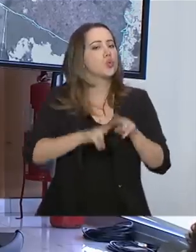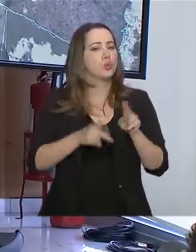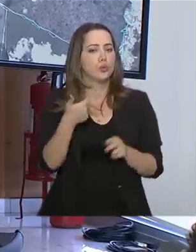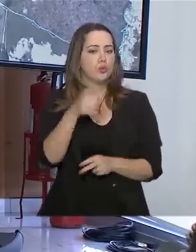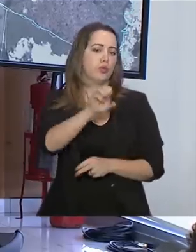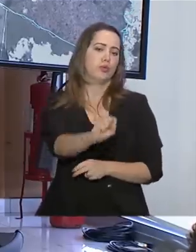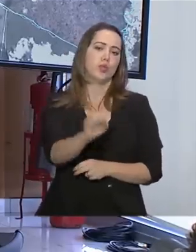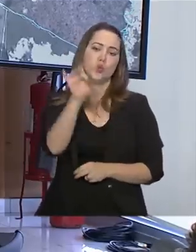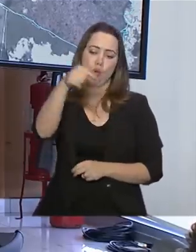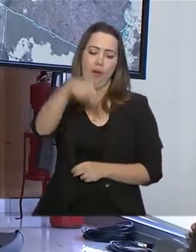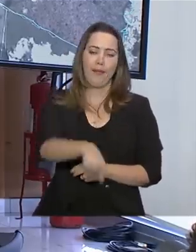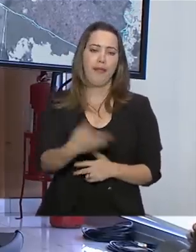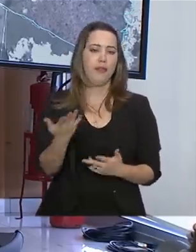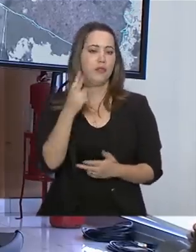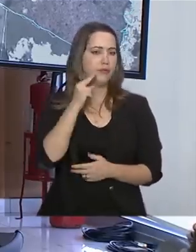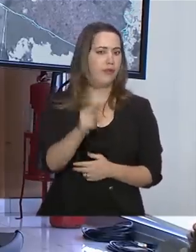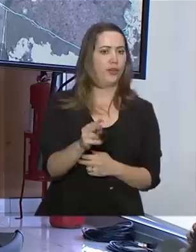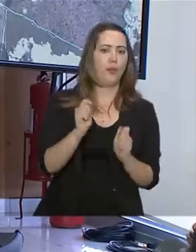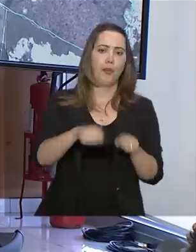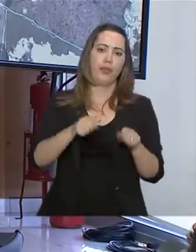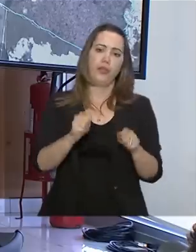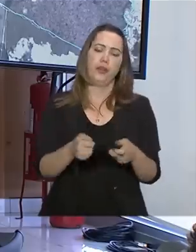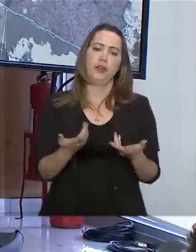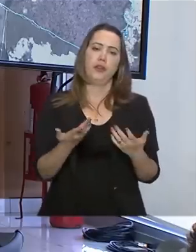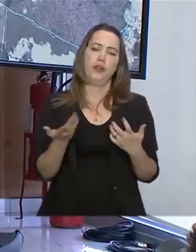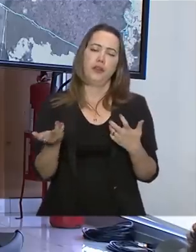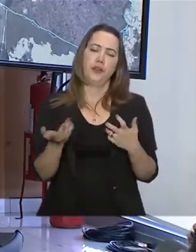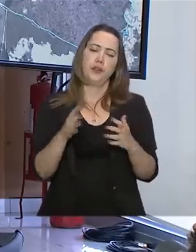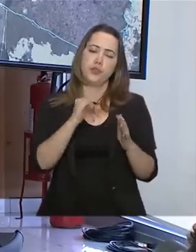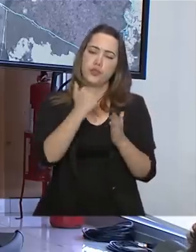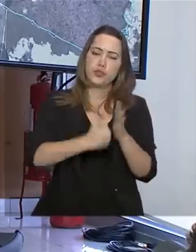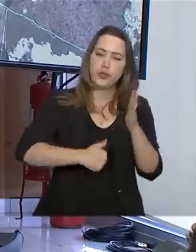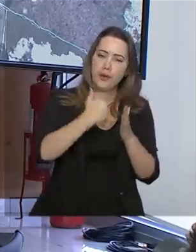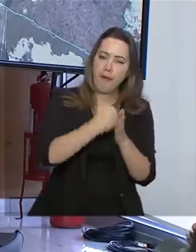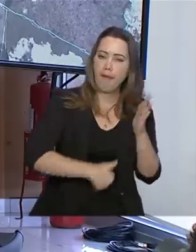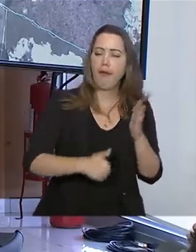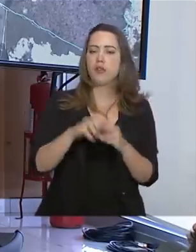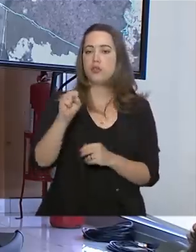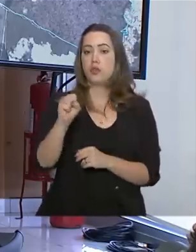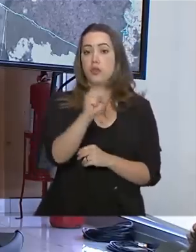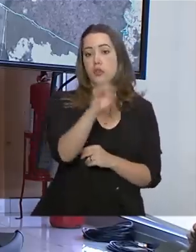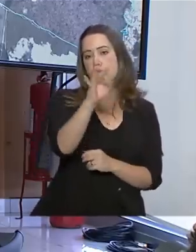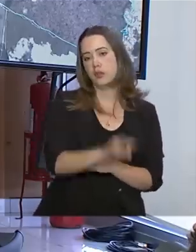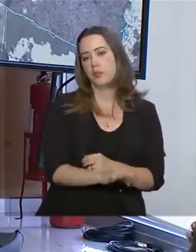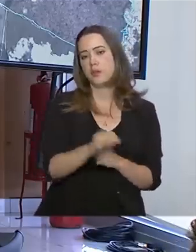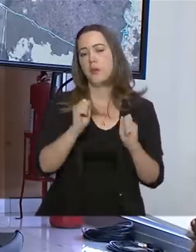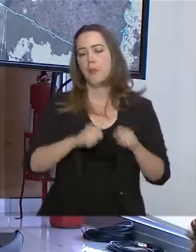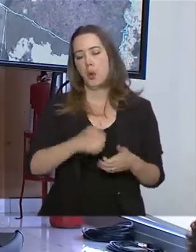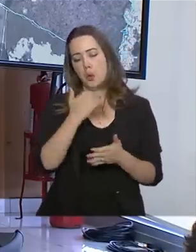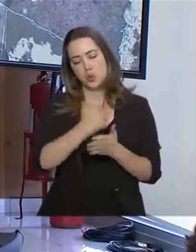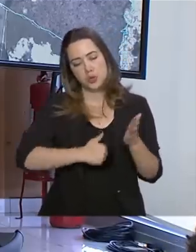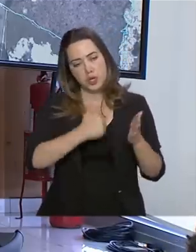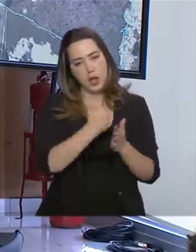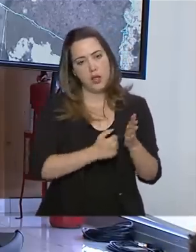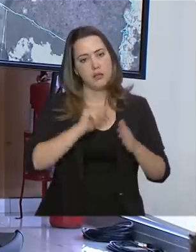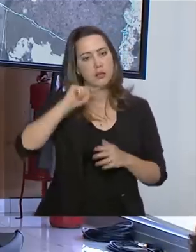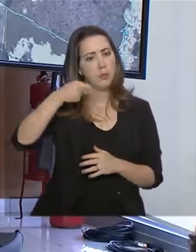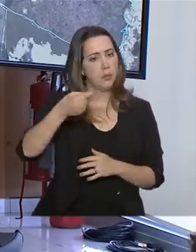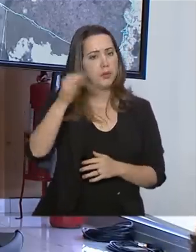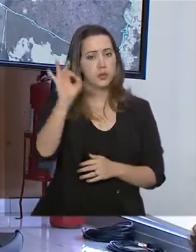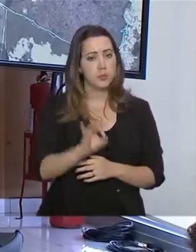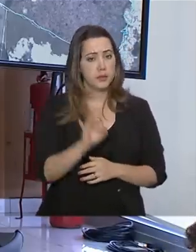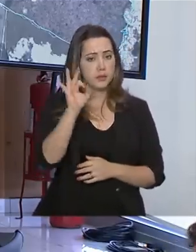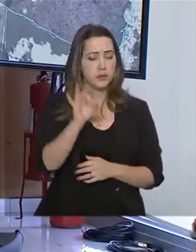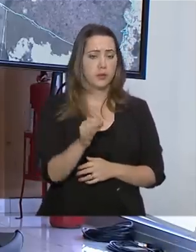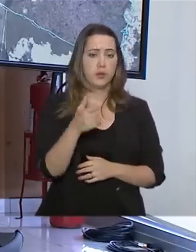só que já se vê que poderia deduzir desse percentual de 88% como se poderá deduzir eventualmente do percentual de